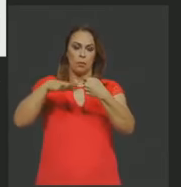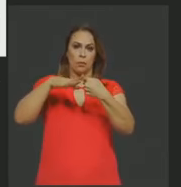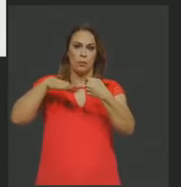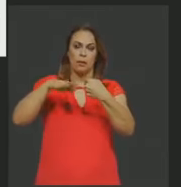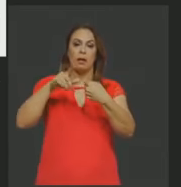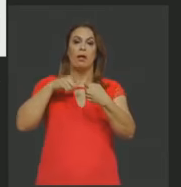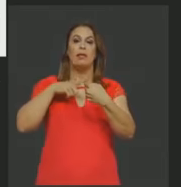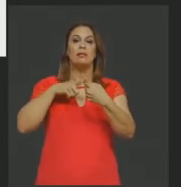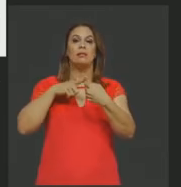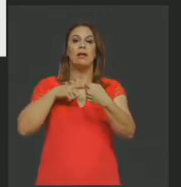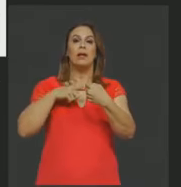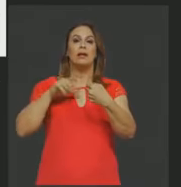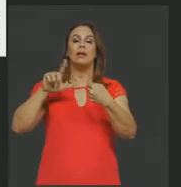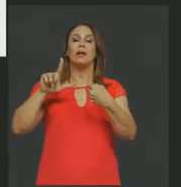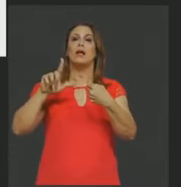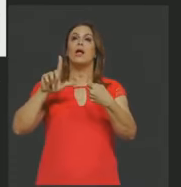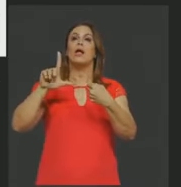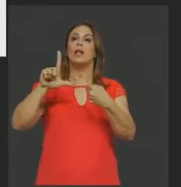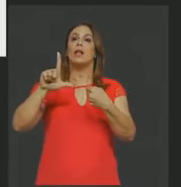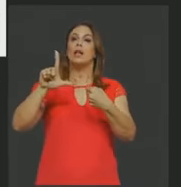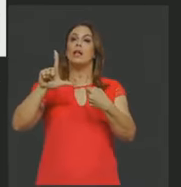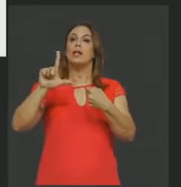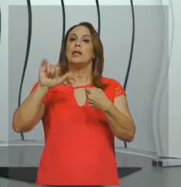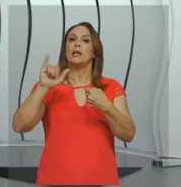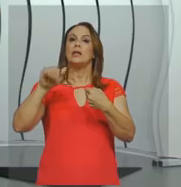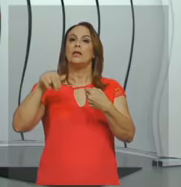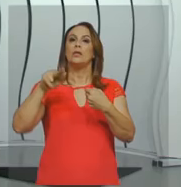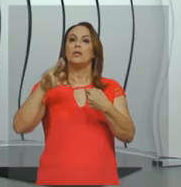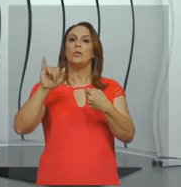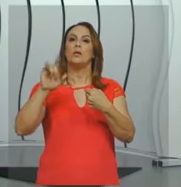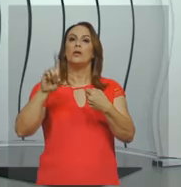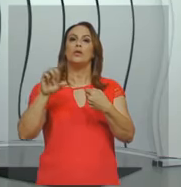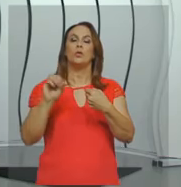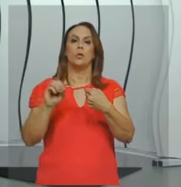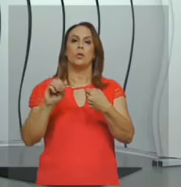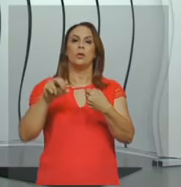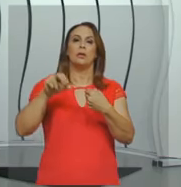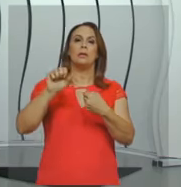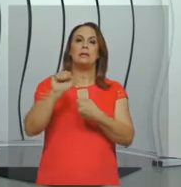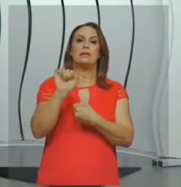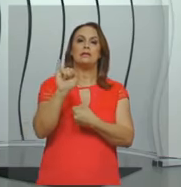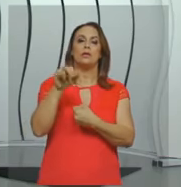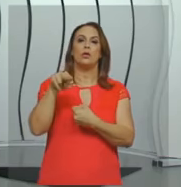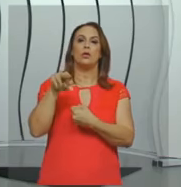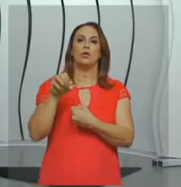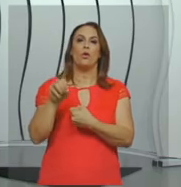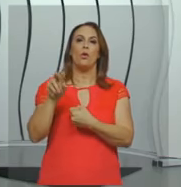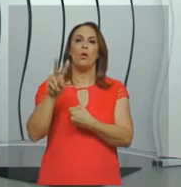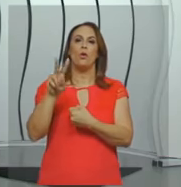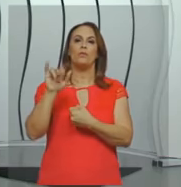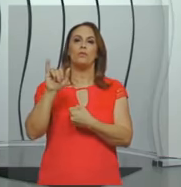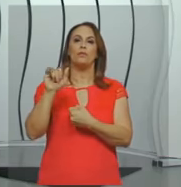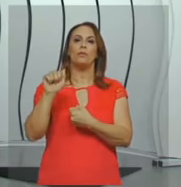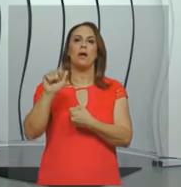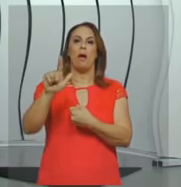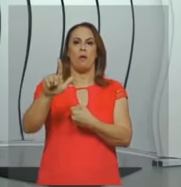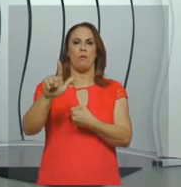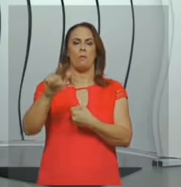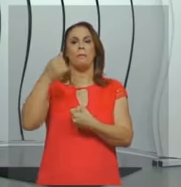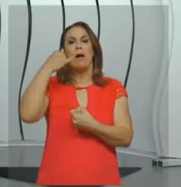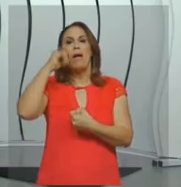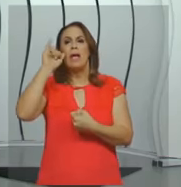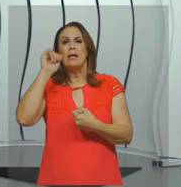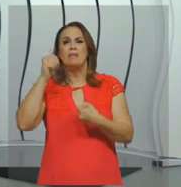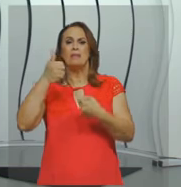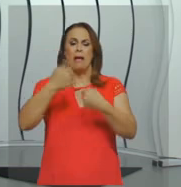esse atrito e vai facilitar o quê? O movimento, tá? Muitas vezes, por ação repetitiva, ficar muito no computador,